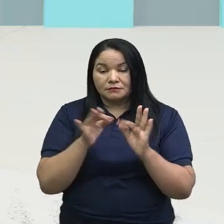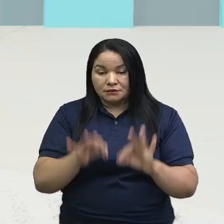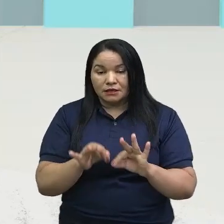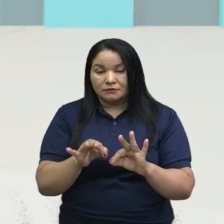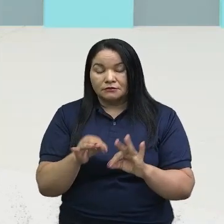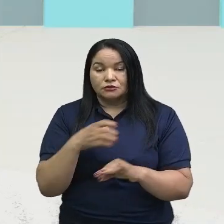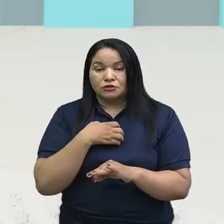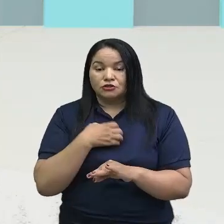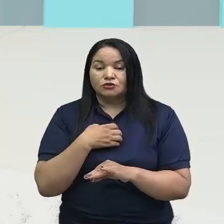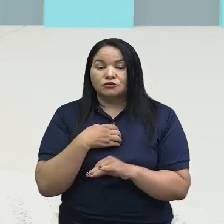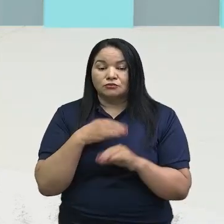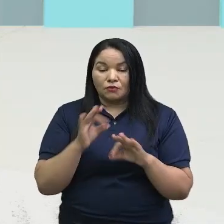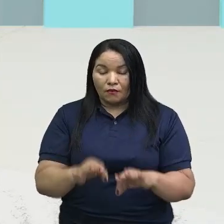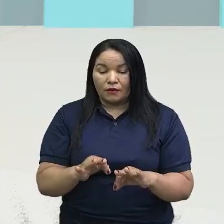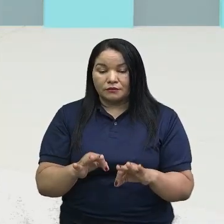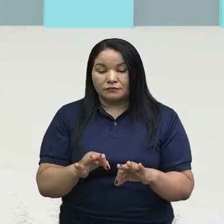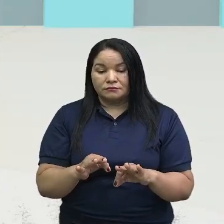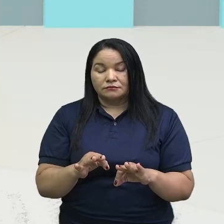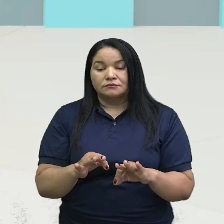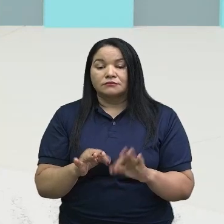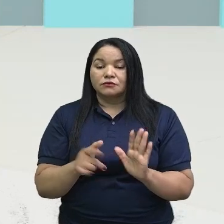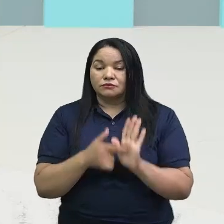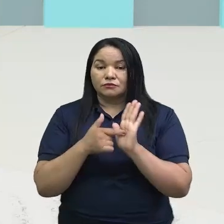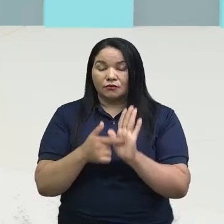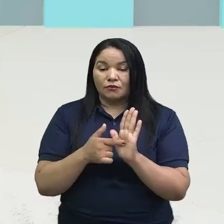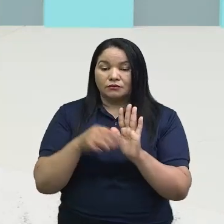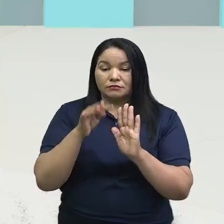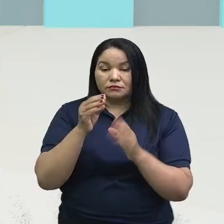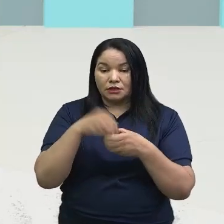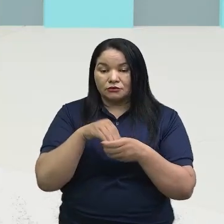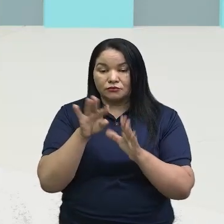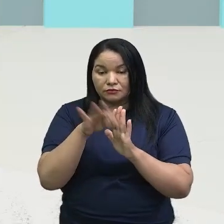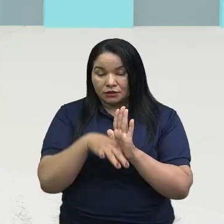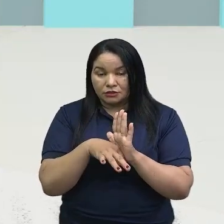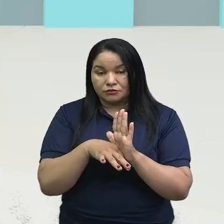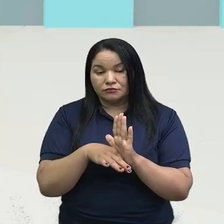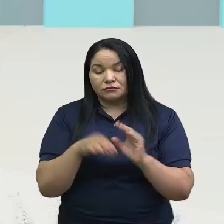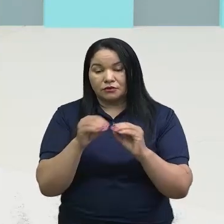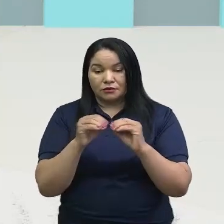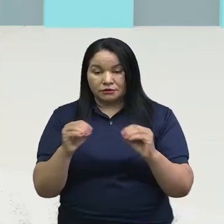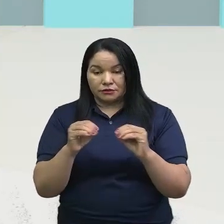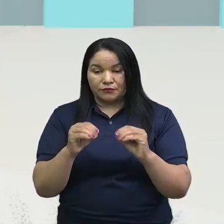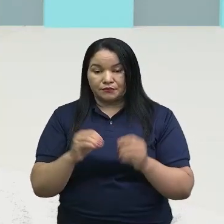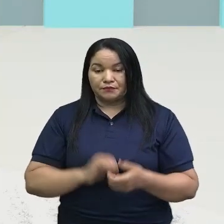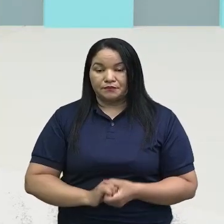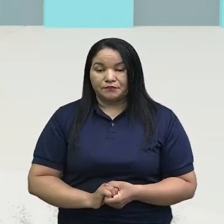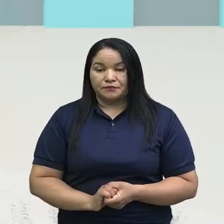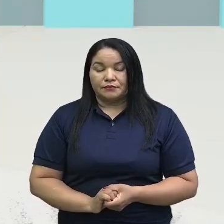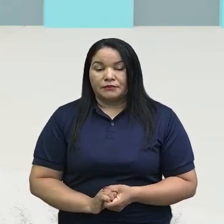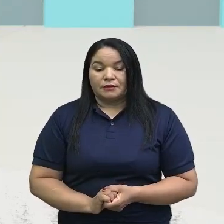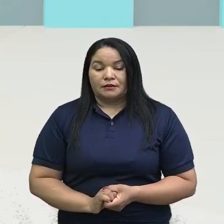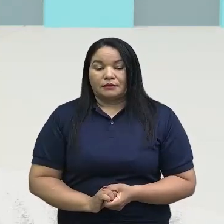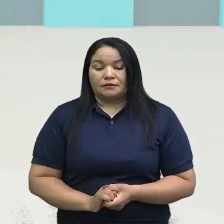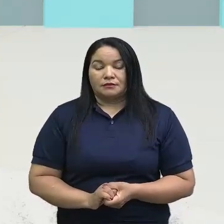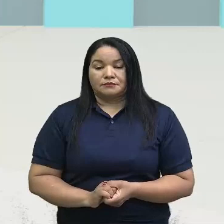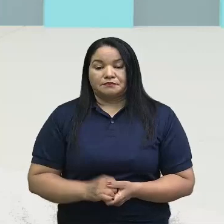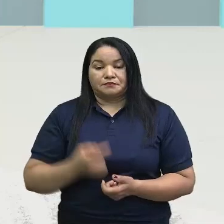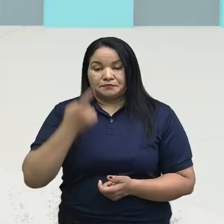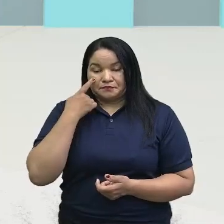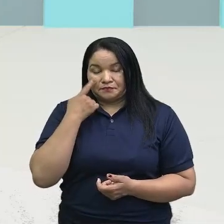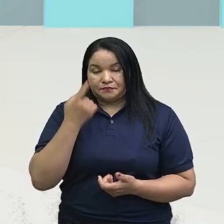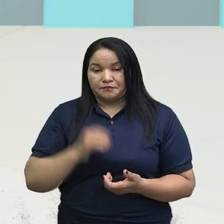sentido correto do que está colocado nesse texto, nessa oração. Então, vamos ver as